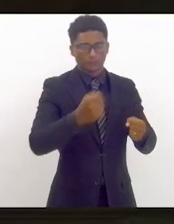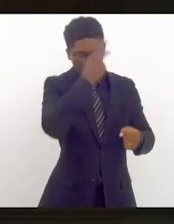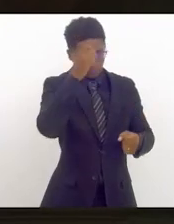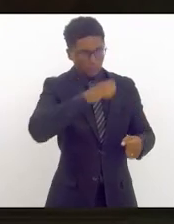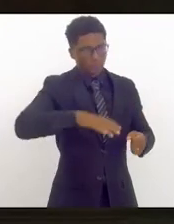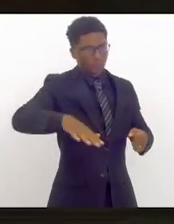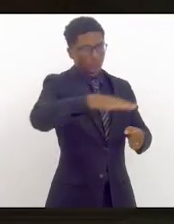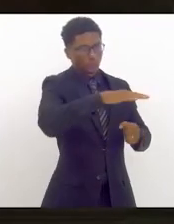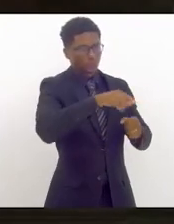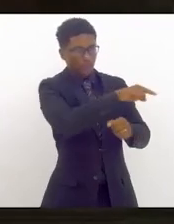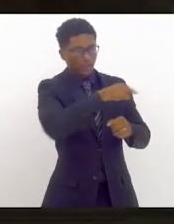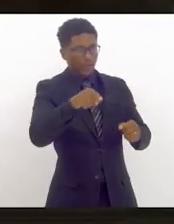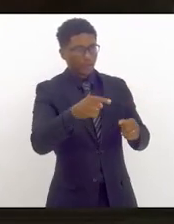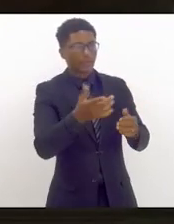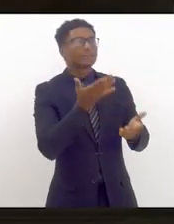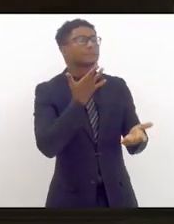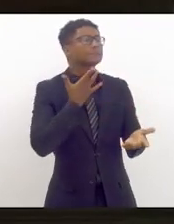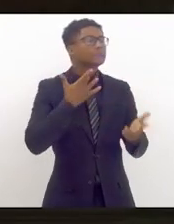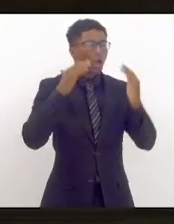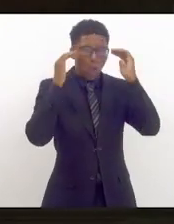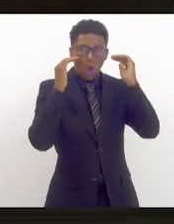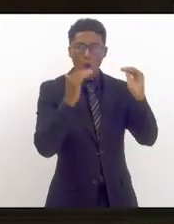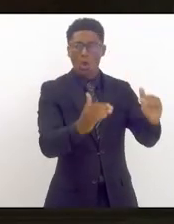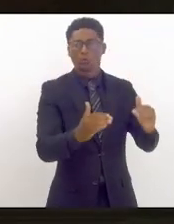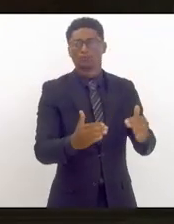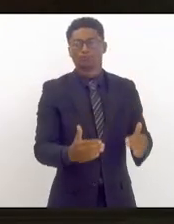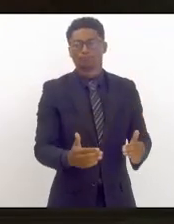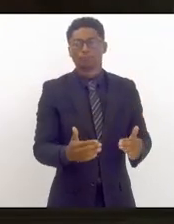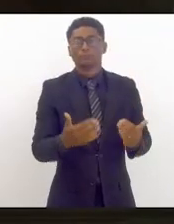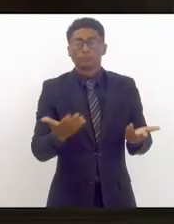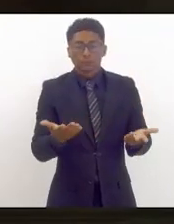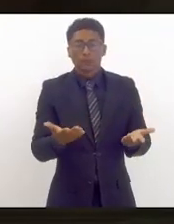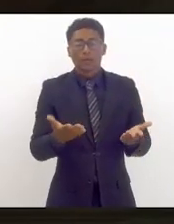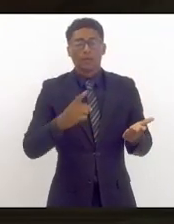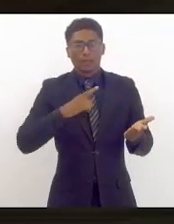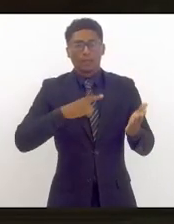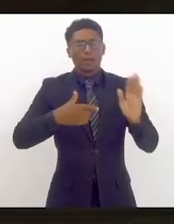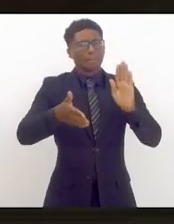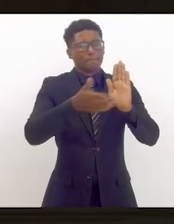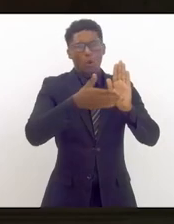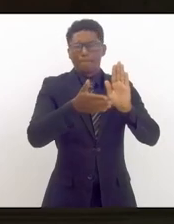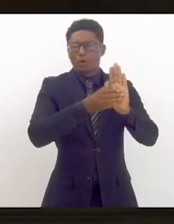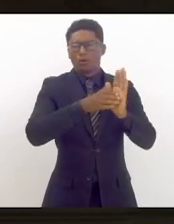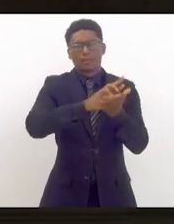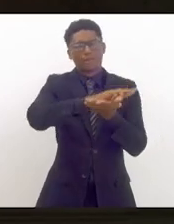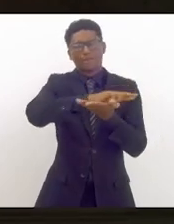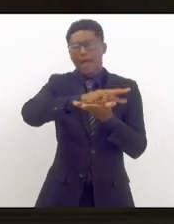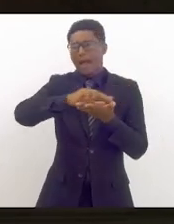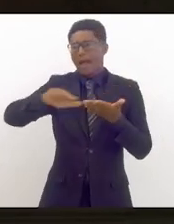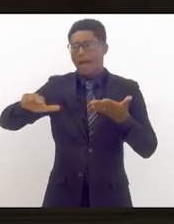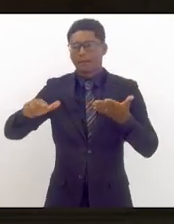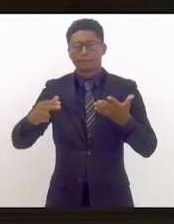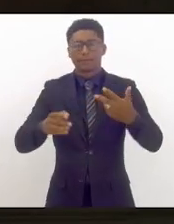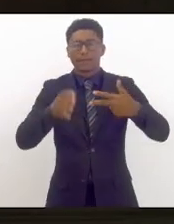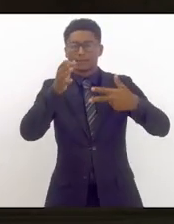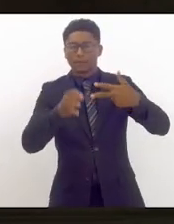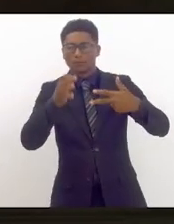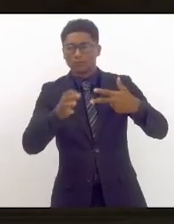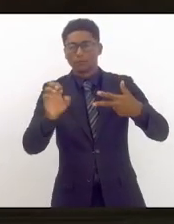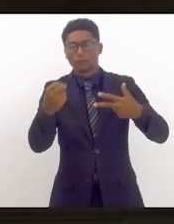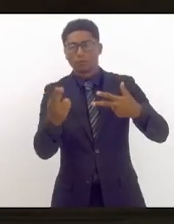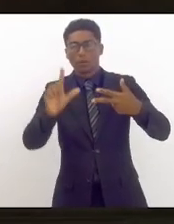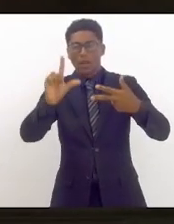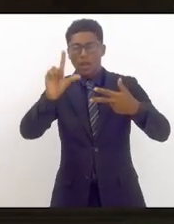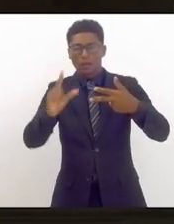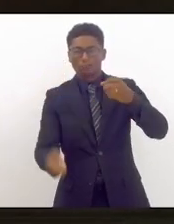fluminenses. Prova disso são inúmeras propostas, sejam de iniciativas do Executivo ou do Legislativo, que tiramos